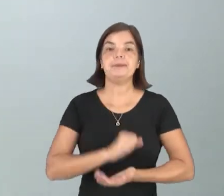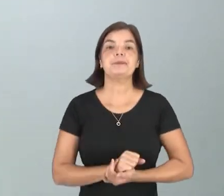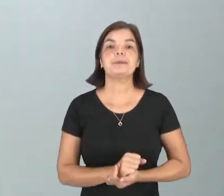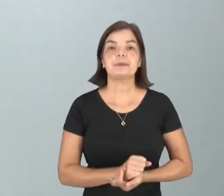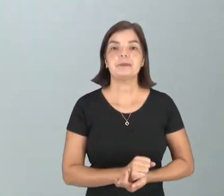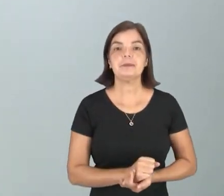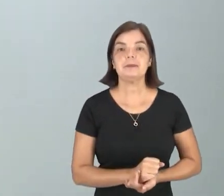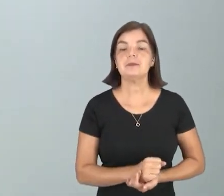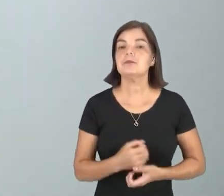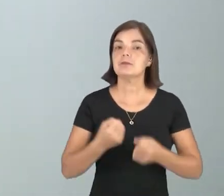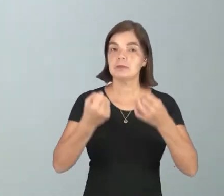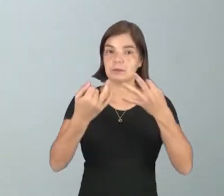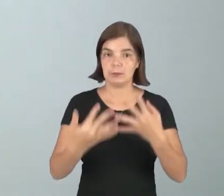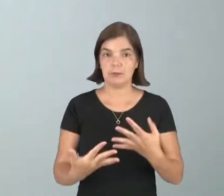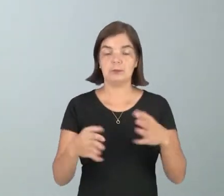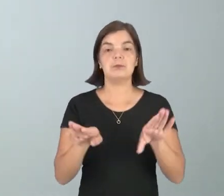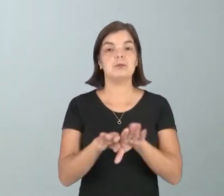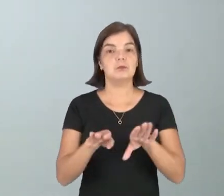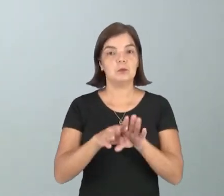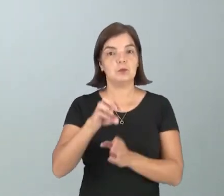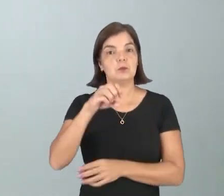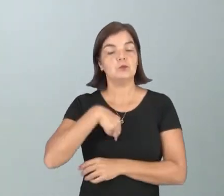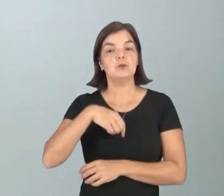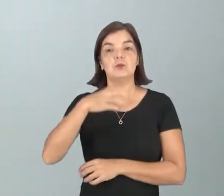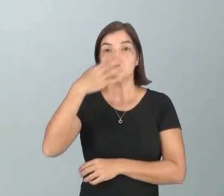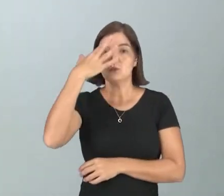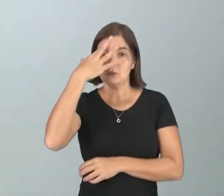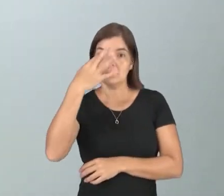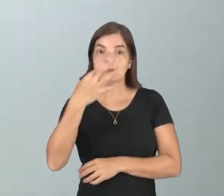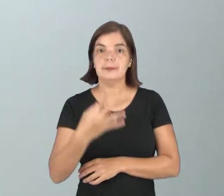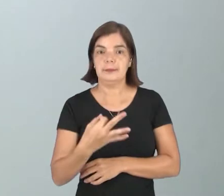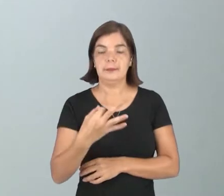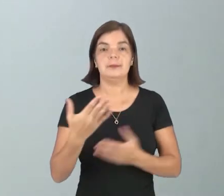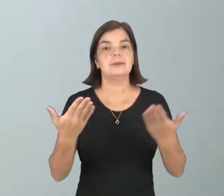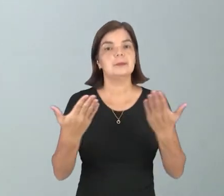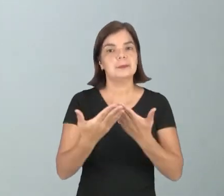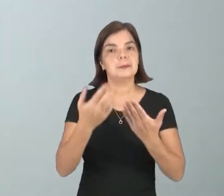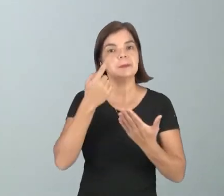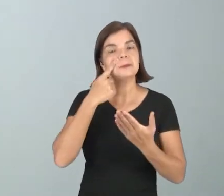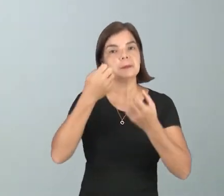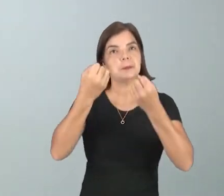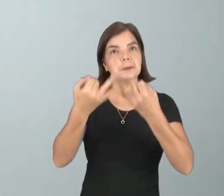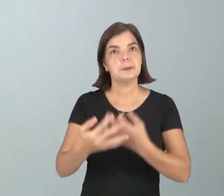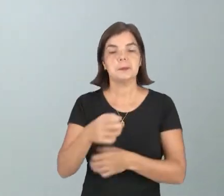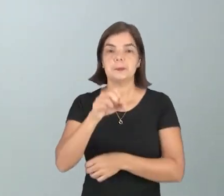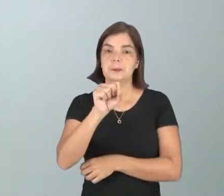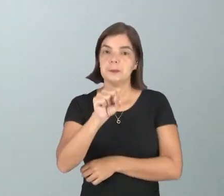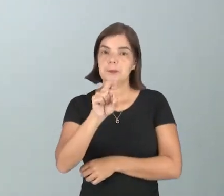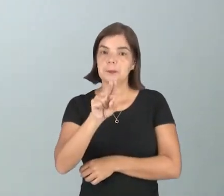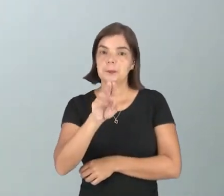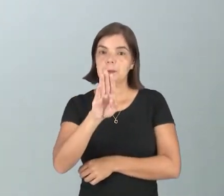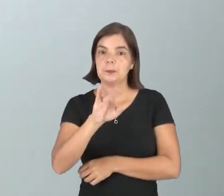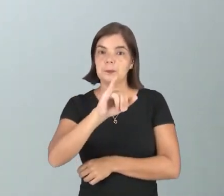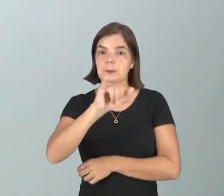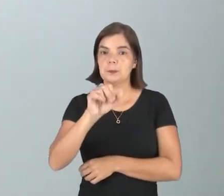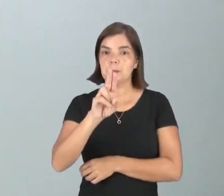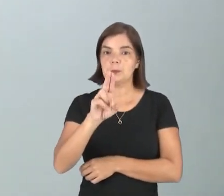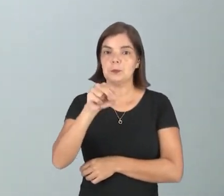Como eu disse o modo indicativo eles Prime certeza agora vamos falar sobre o modo subjuntivo